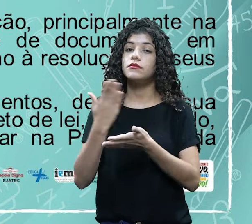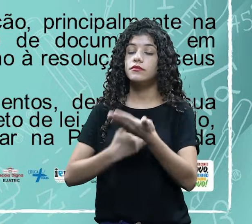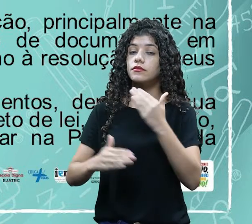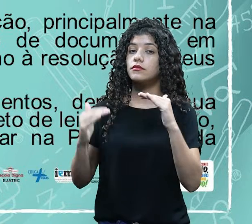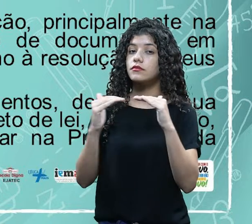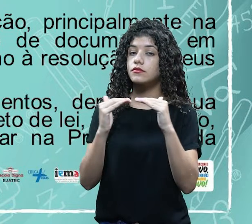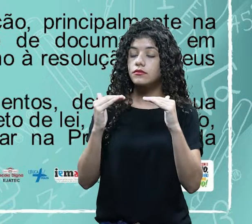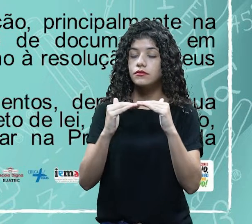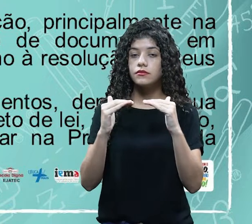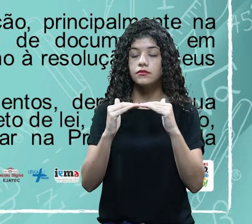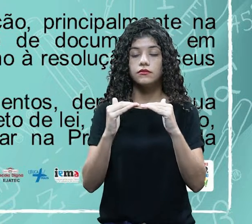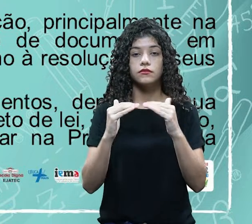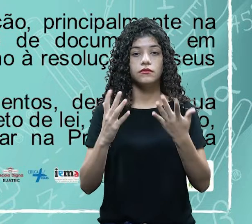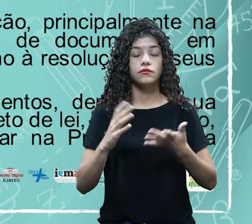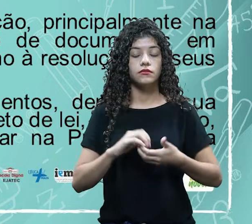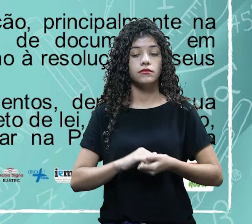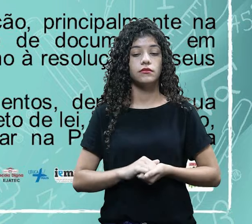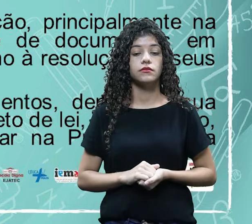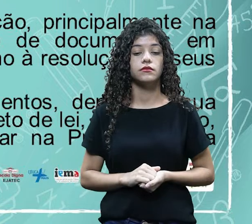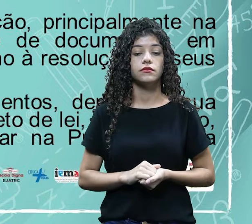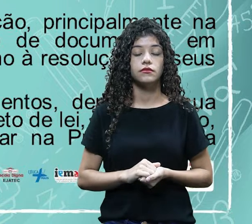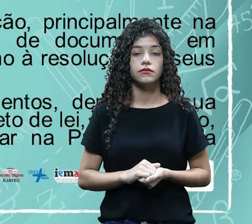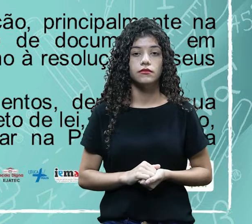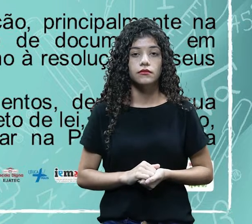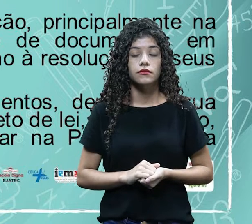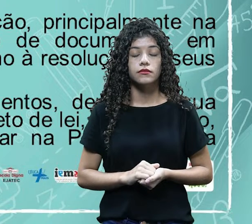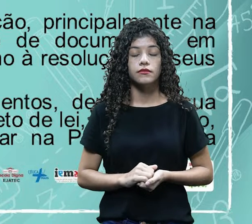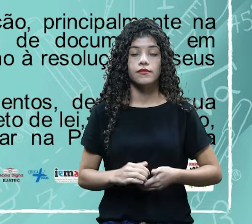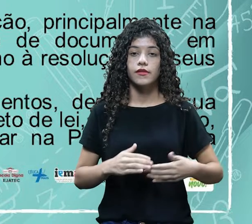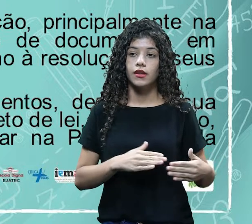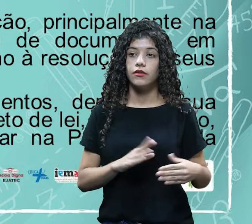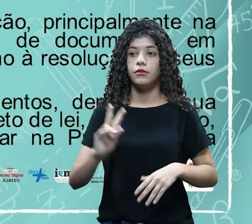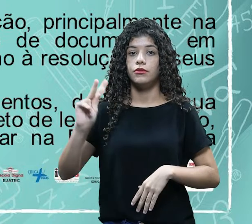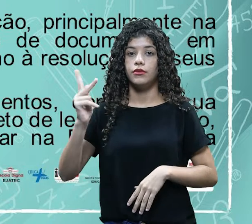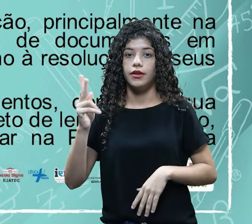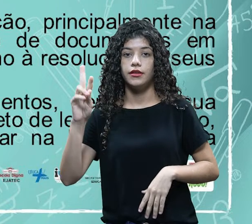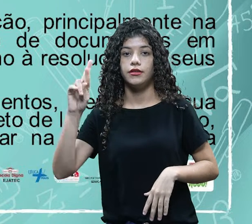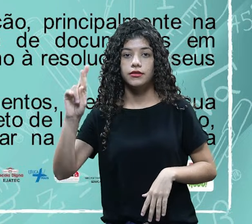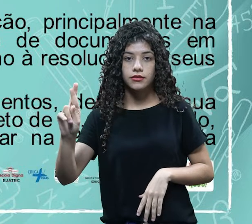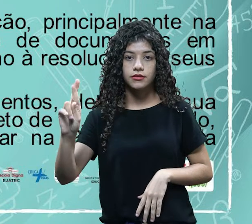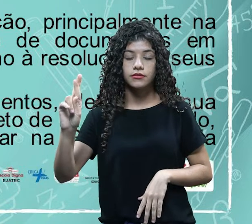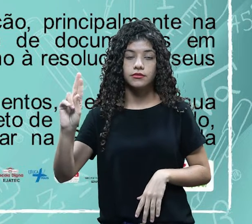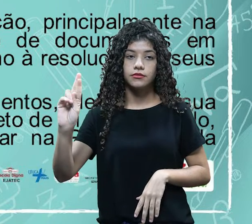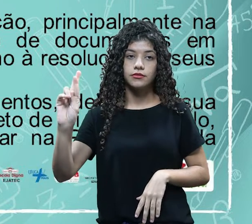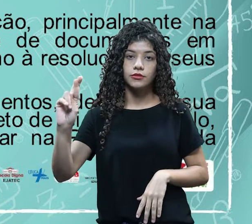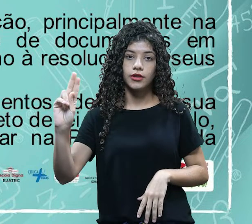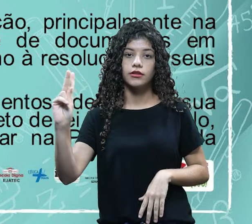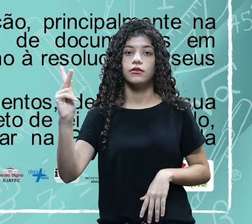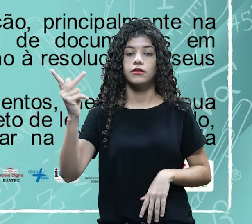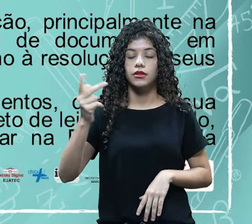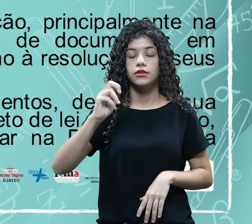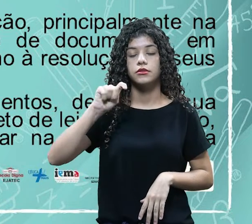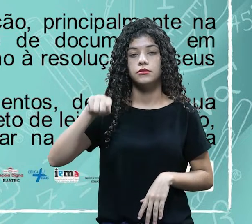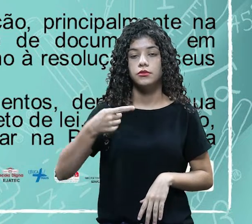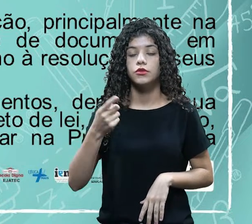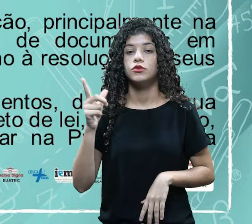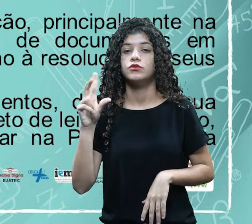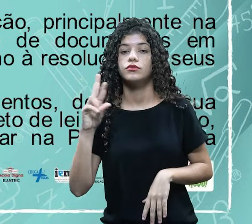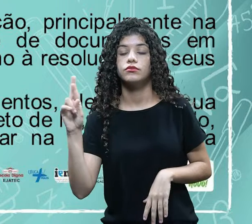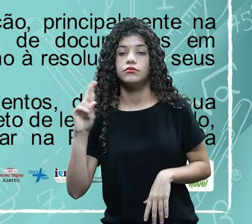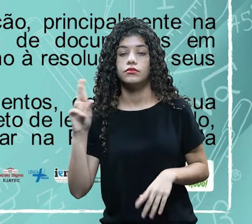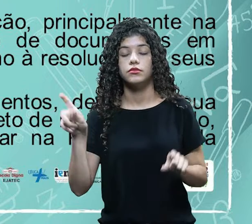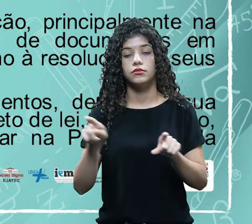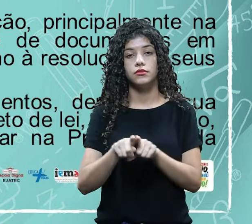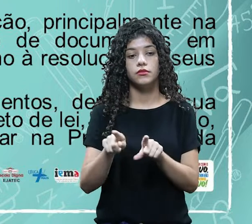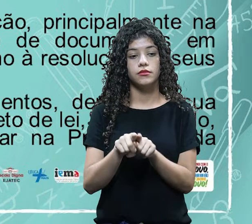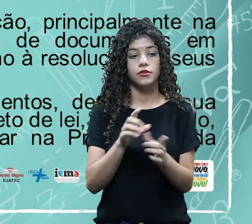assunto, né? O recurso, ele vai para os recursos humanos, depois para o setor jurídico e após o setor financeiro. Então, ela vai